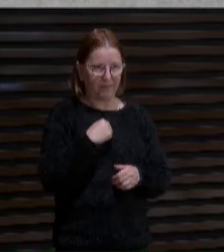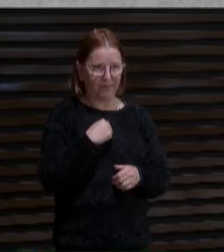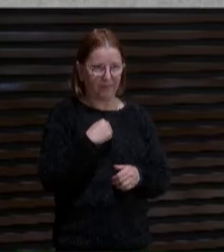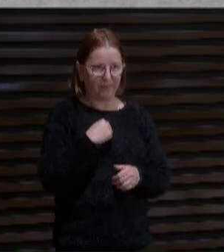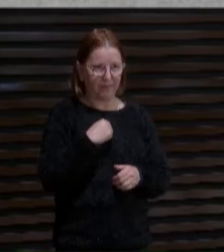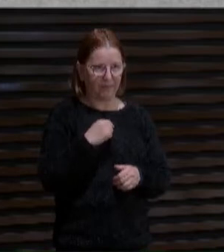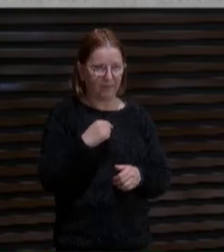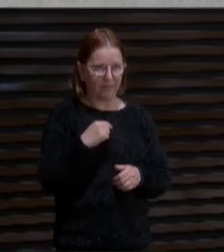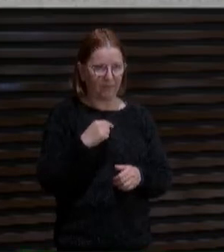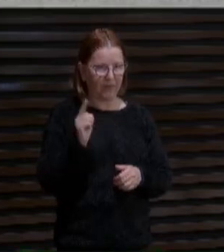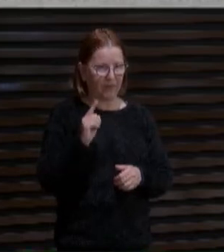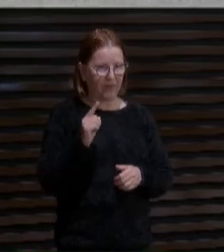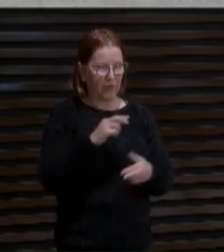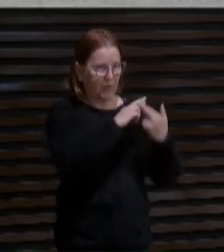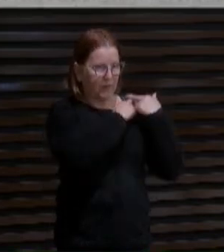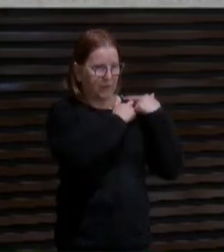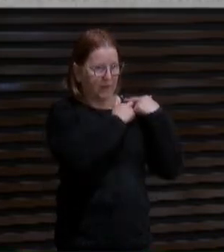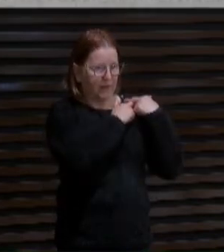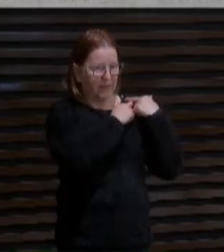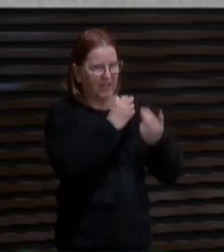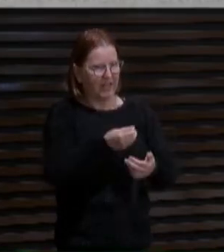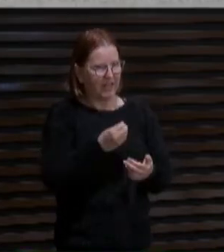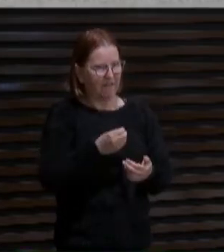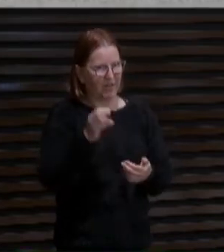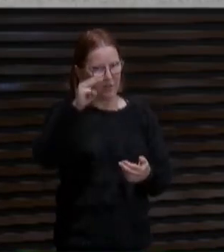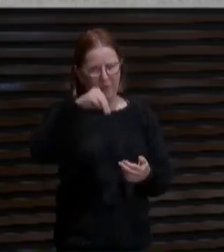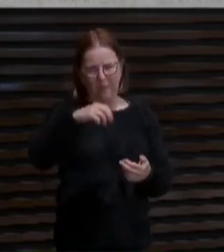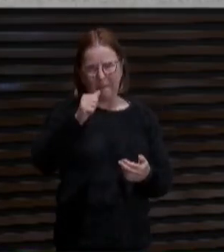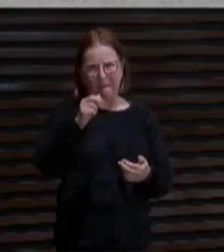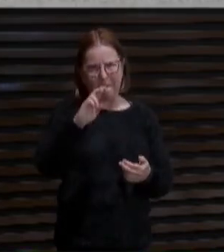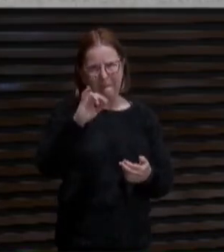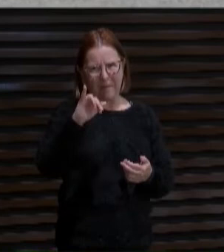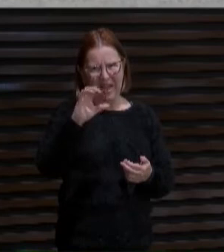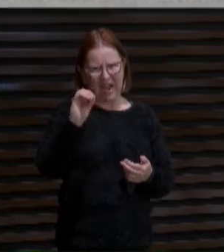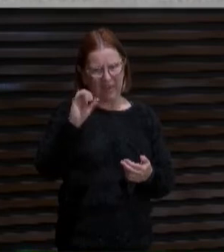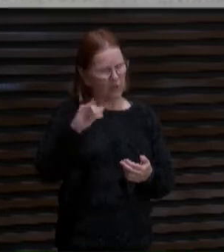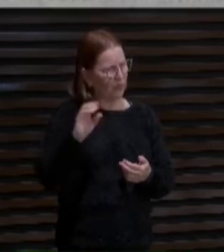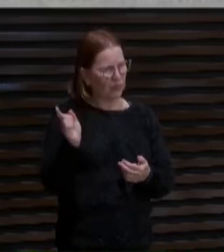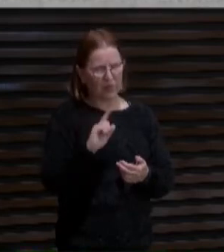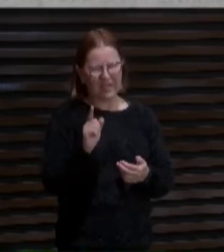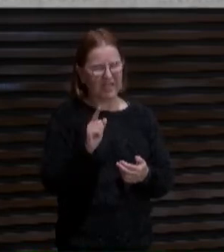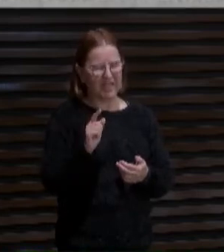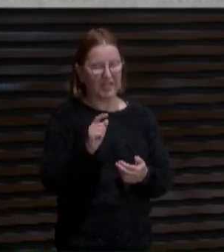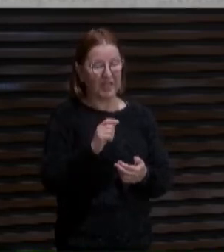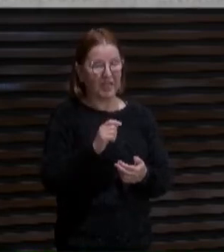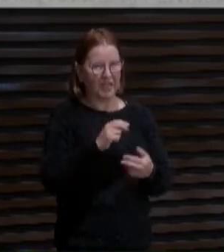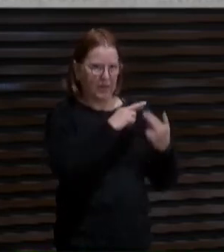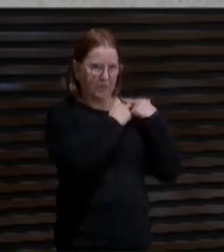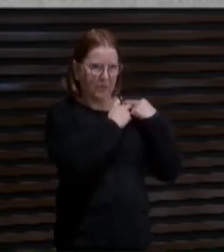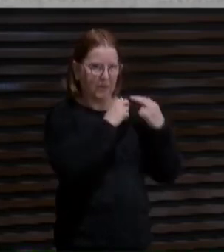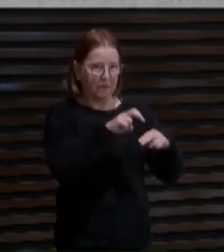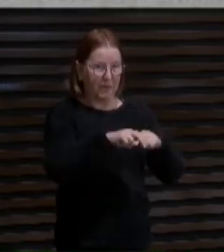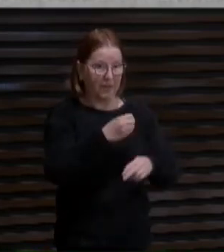para o março eu não vou dar conta da minha vida para minha esposa eu não vou dar conta da minha vida para pastor clênio eu vou dar conta da minha vida para Deus e Olha